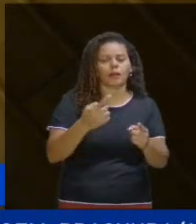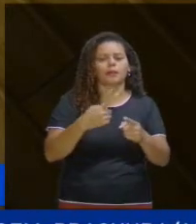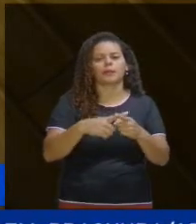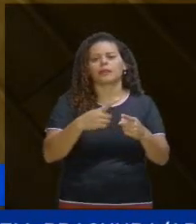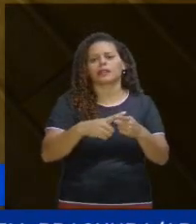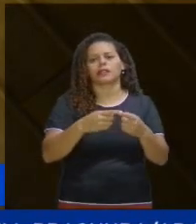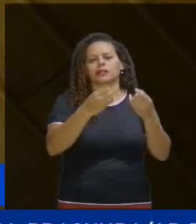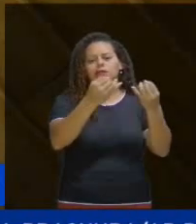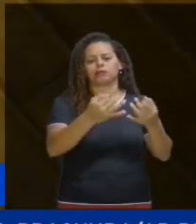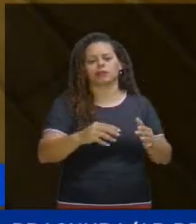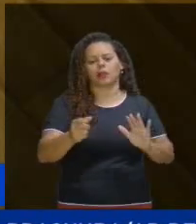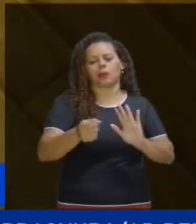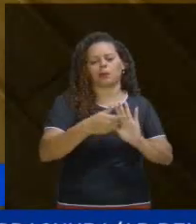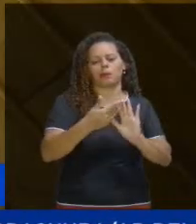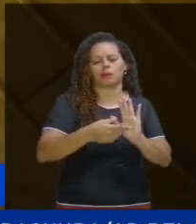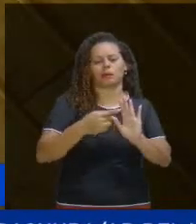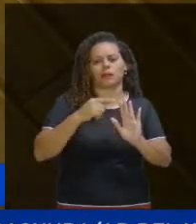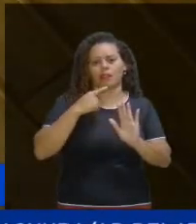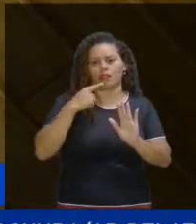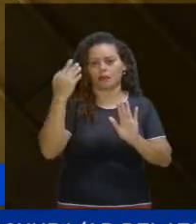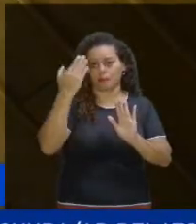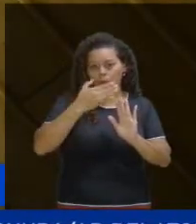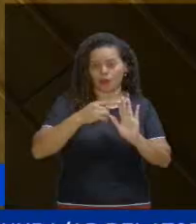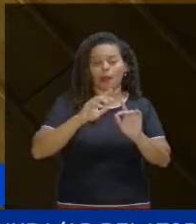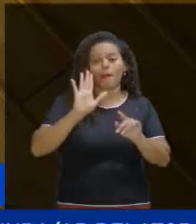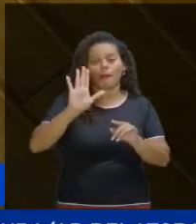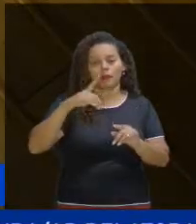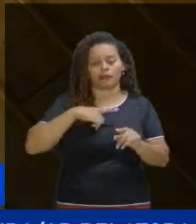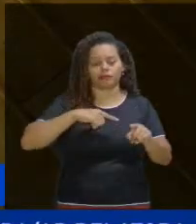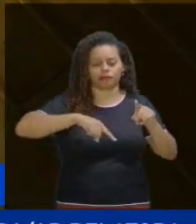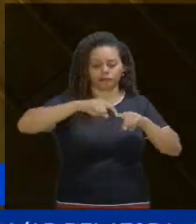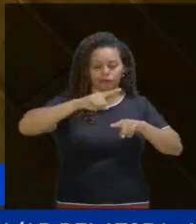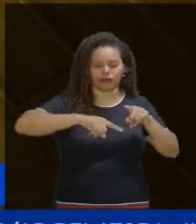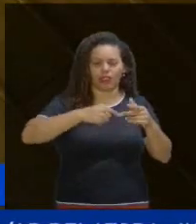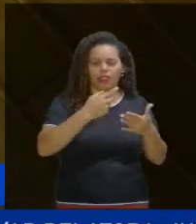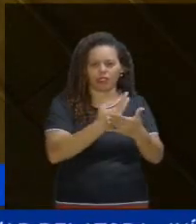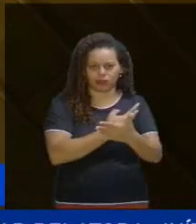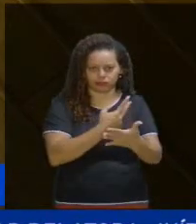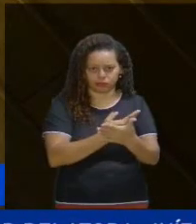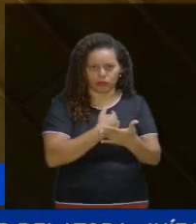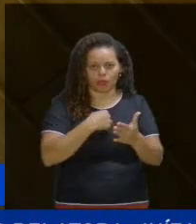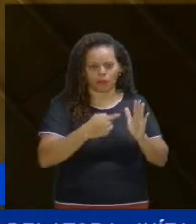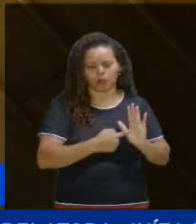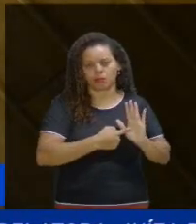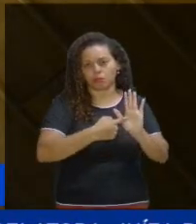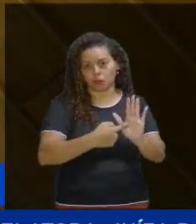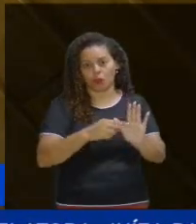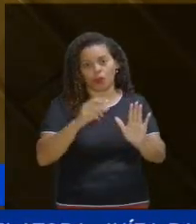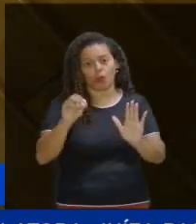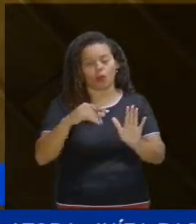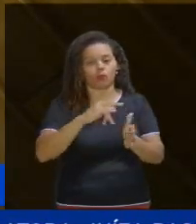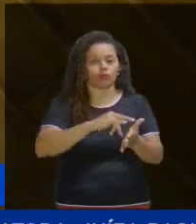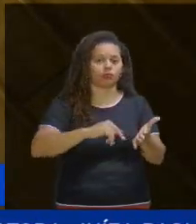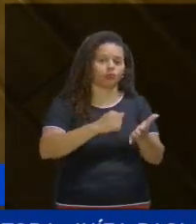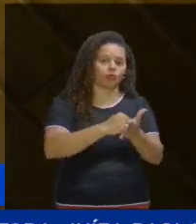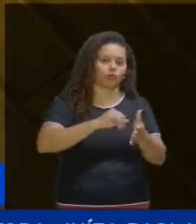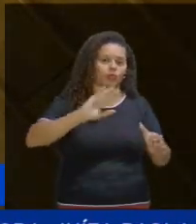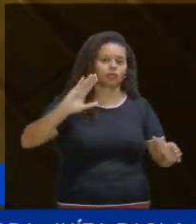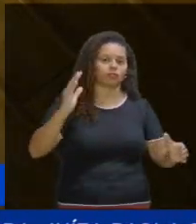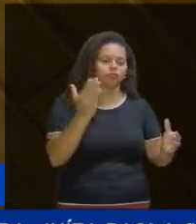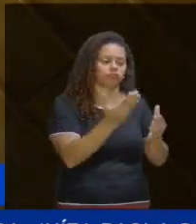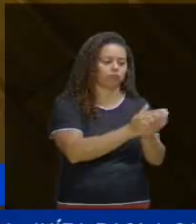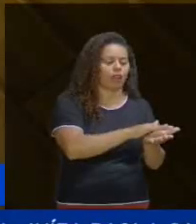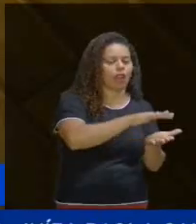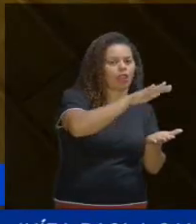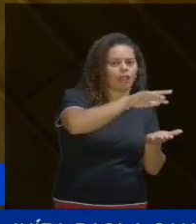que sejam os embargos de proteratório, e sim há um erro material nesse cálculo que foi postado. Há documento nos autos